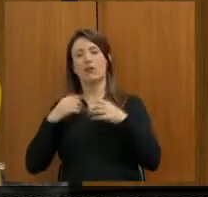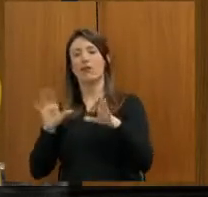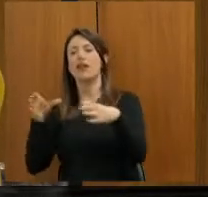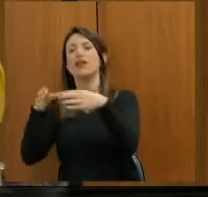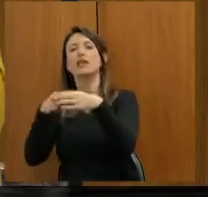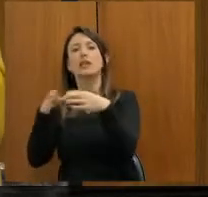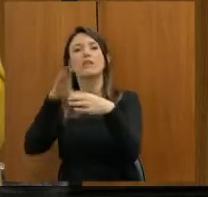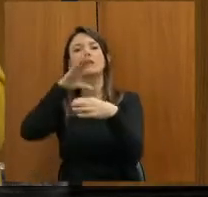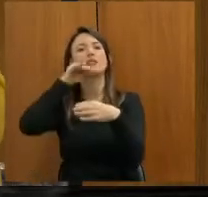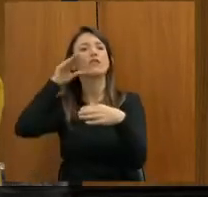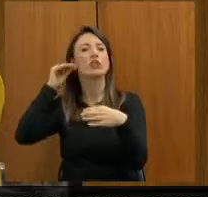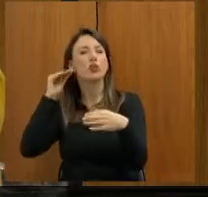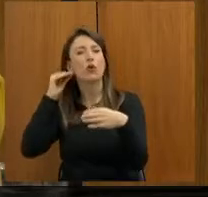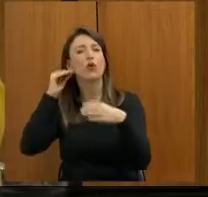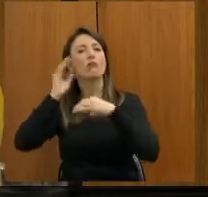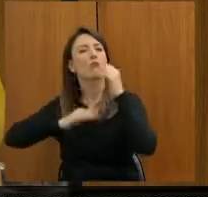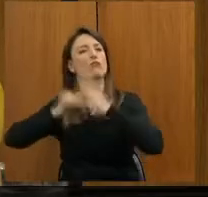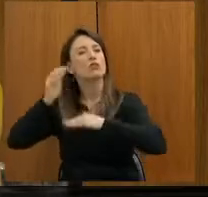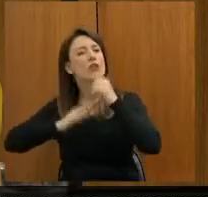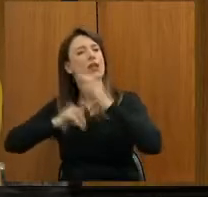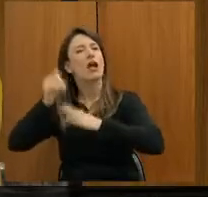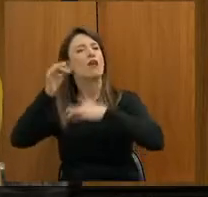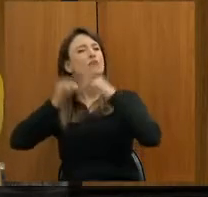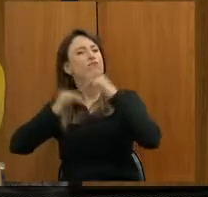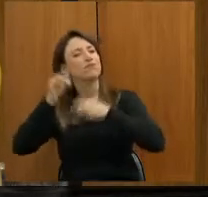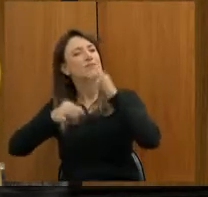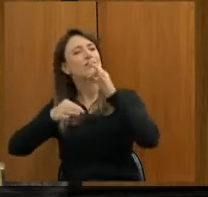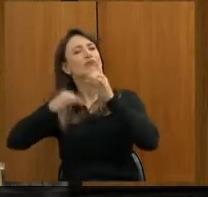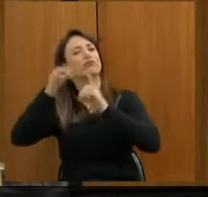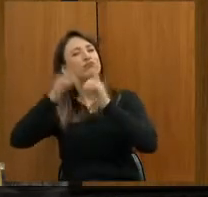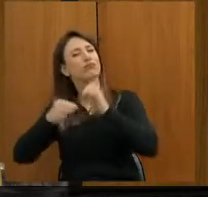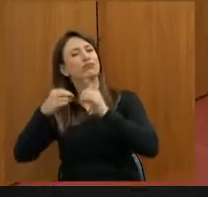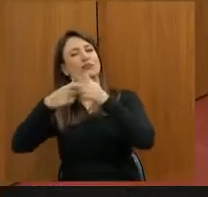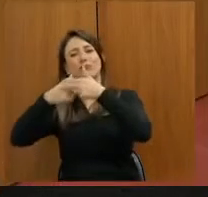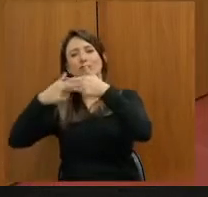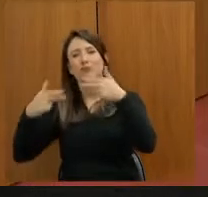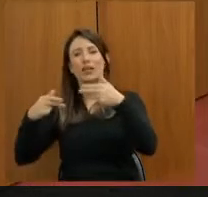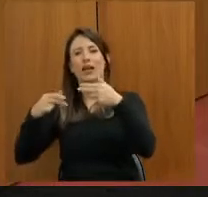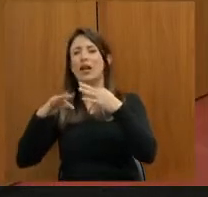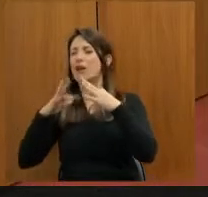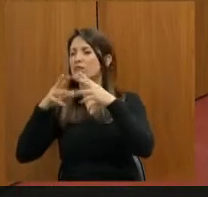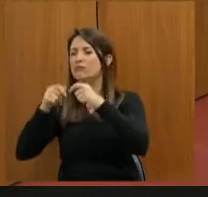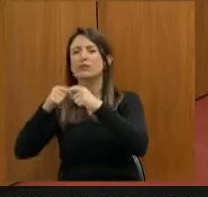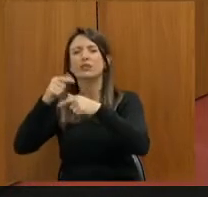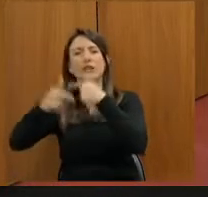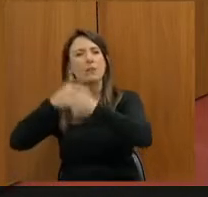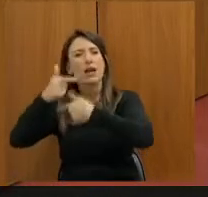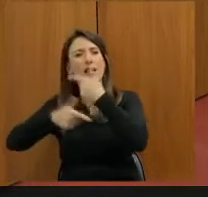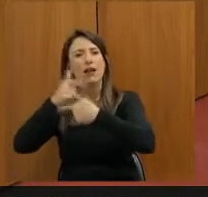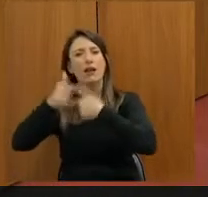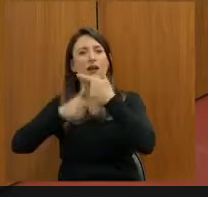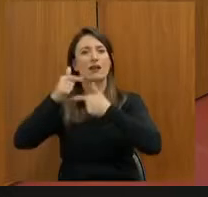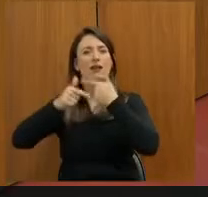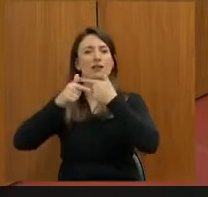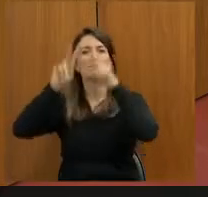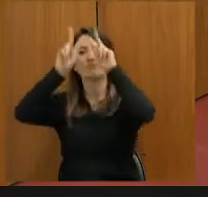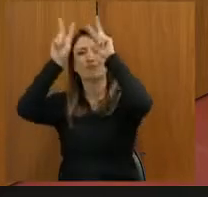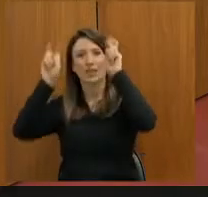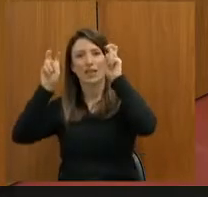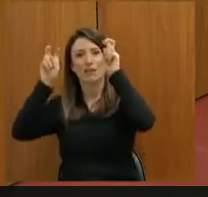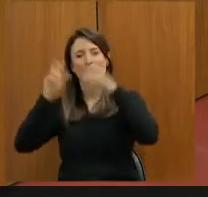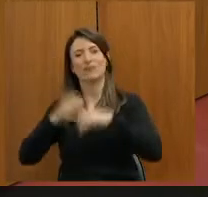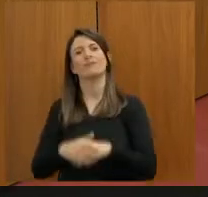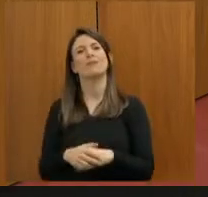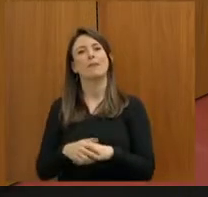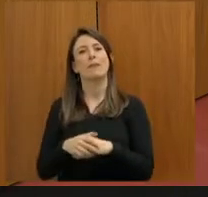servidores magistrados e magistrados Que Tem trabalhado com essa temática como